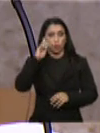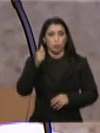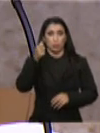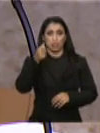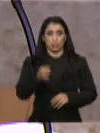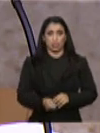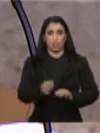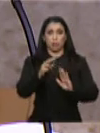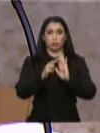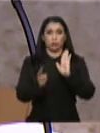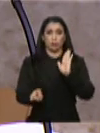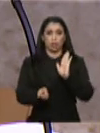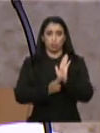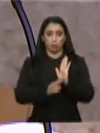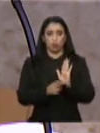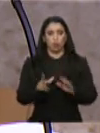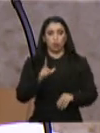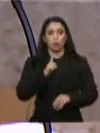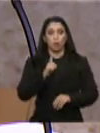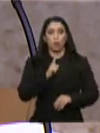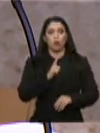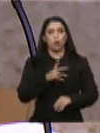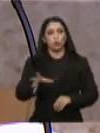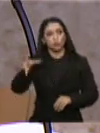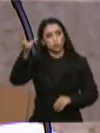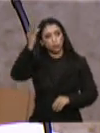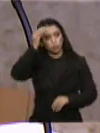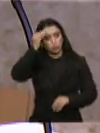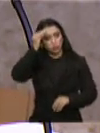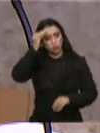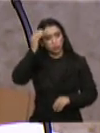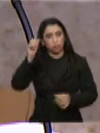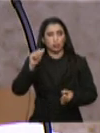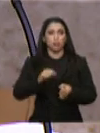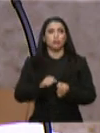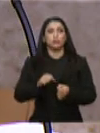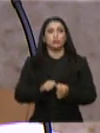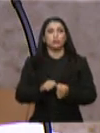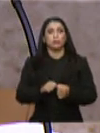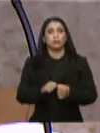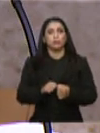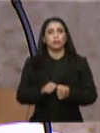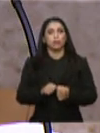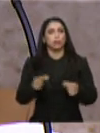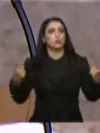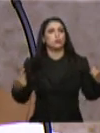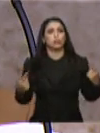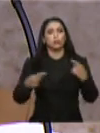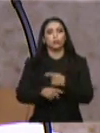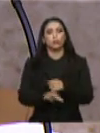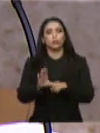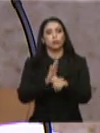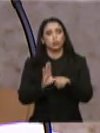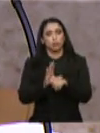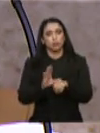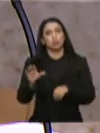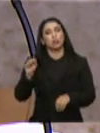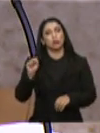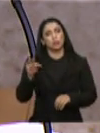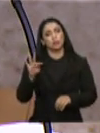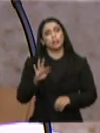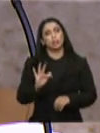ato normativo ou em sua interpretação ou aplicação declarada inconstitucional pelo Supremo